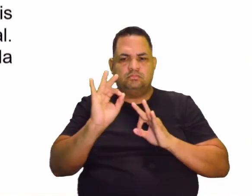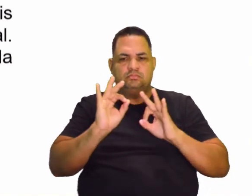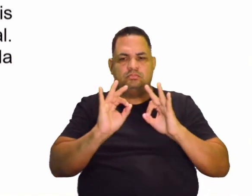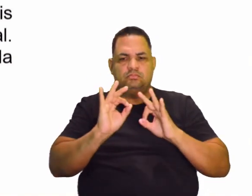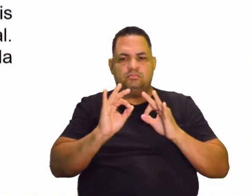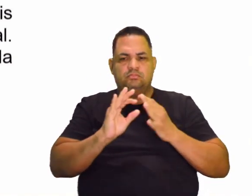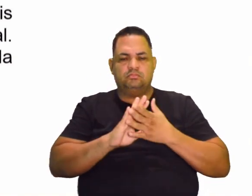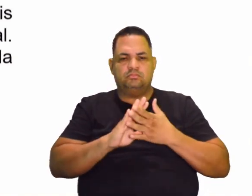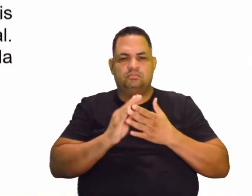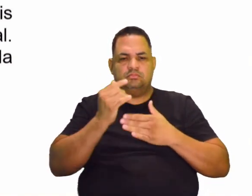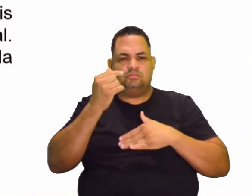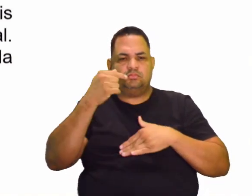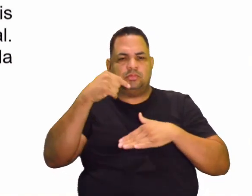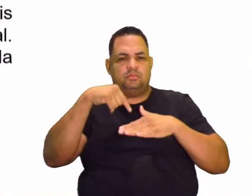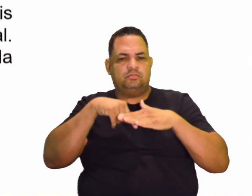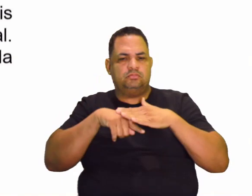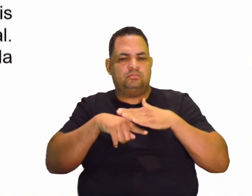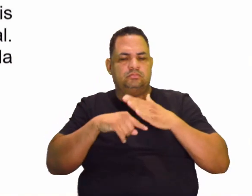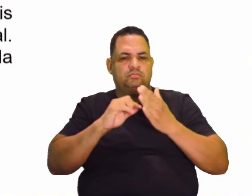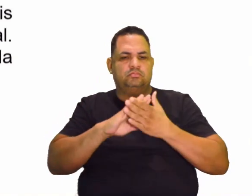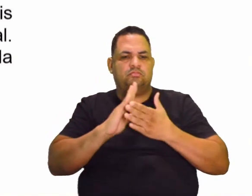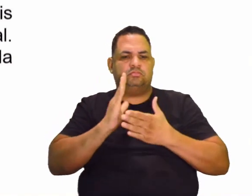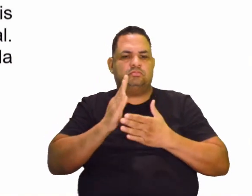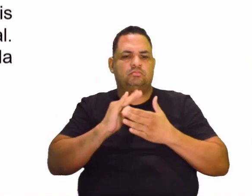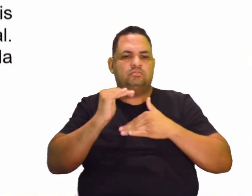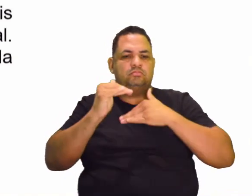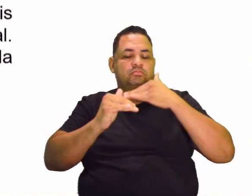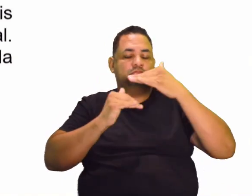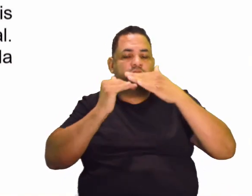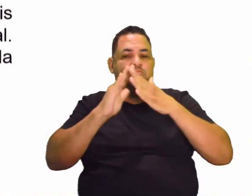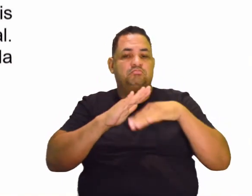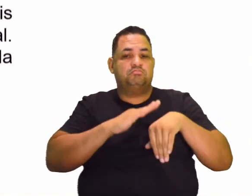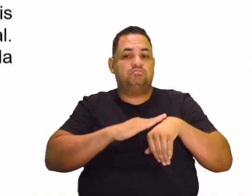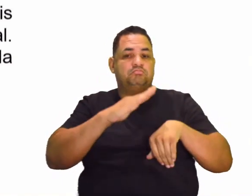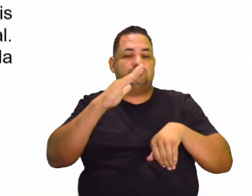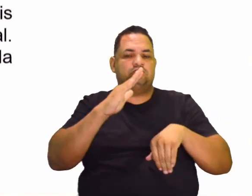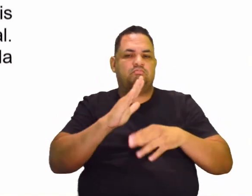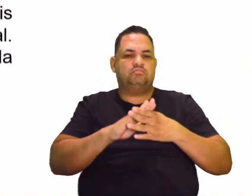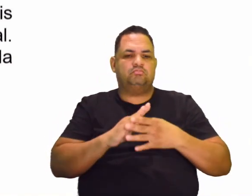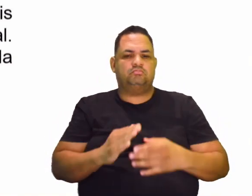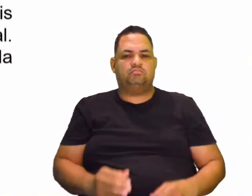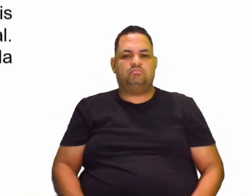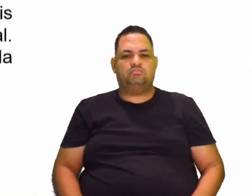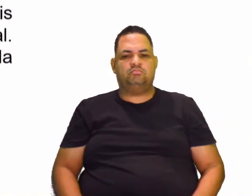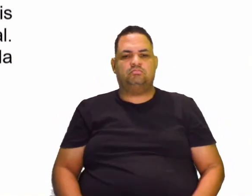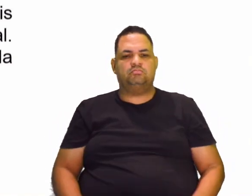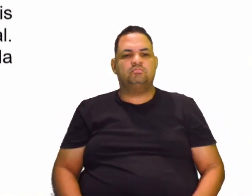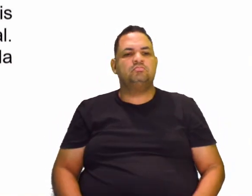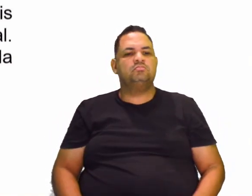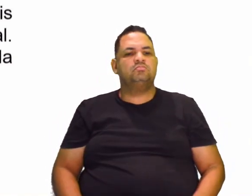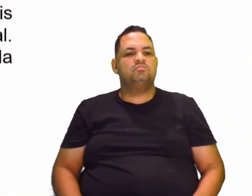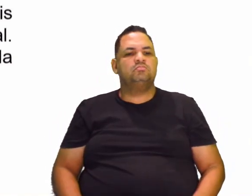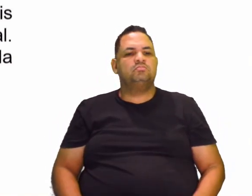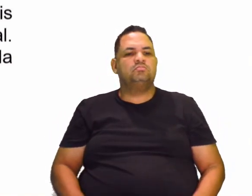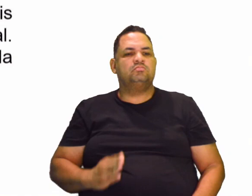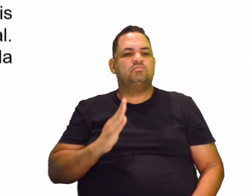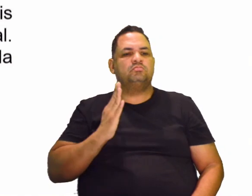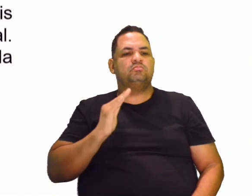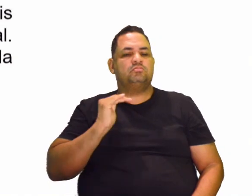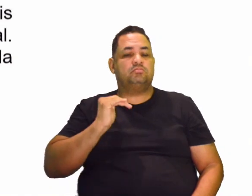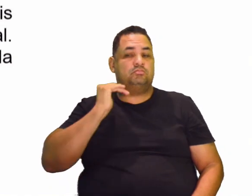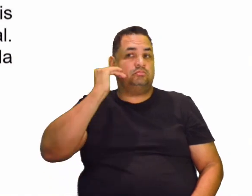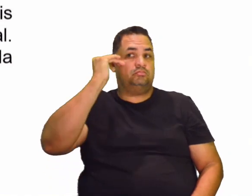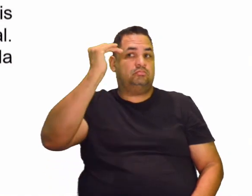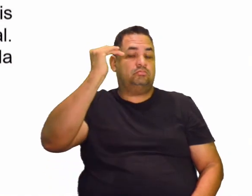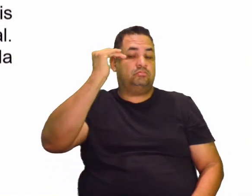noção de profundidade, mas ele já avançou muito aí, esse artista, né? Ele já está bem além do seu tempo